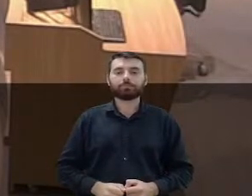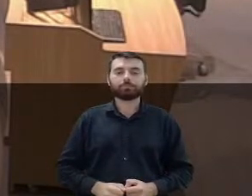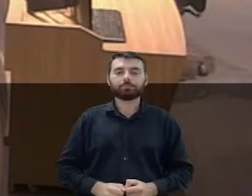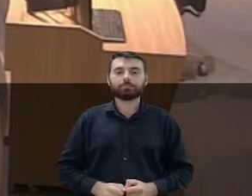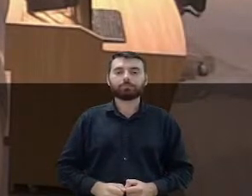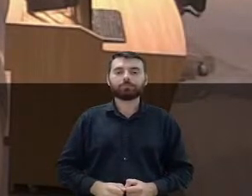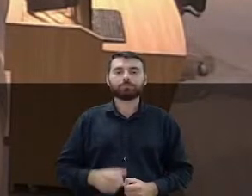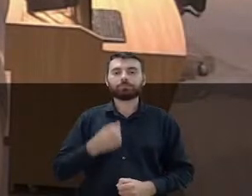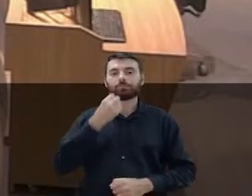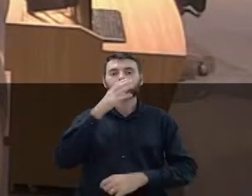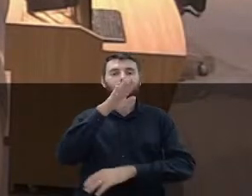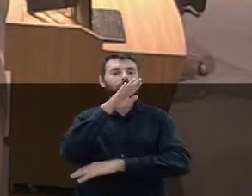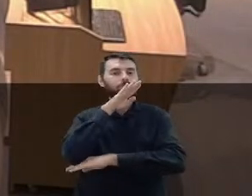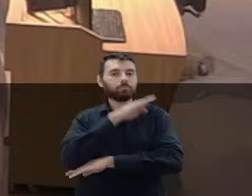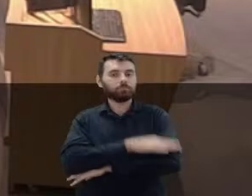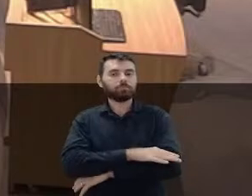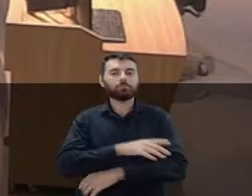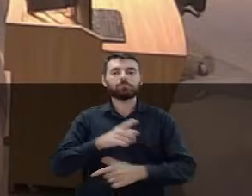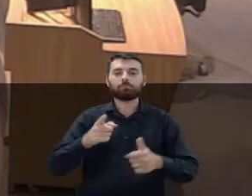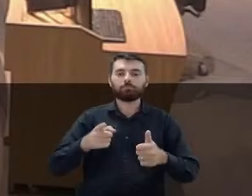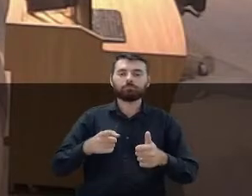Boa tarde, primeiramente,